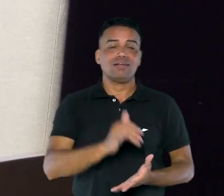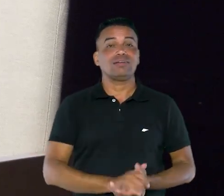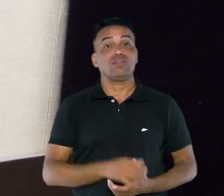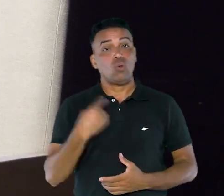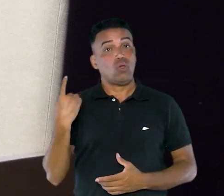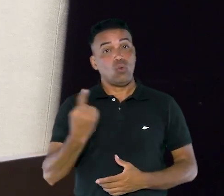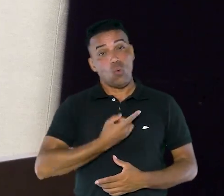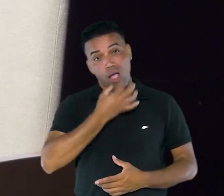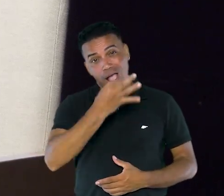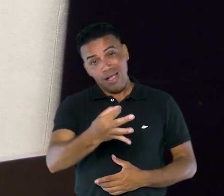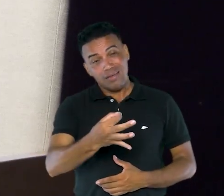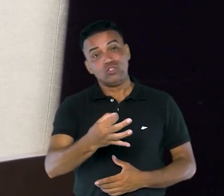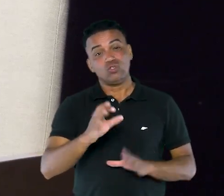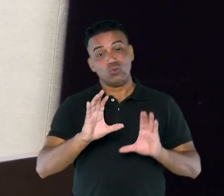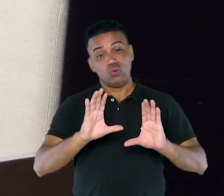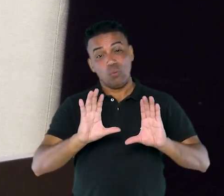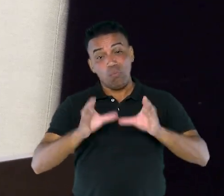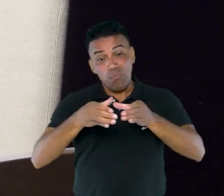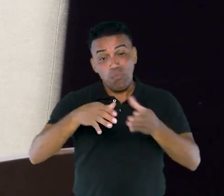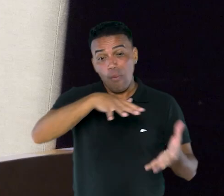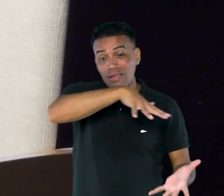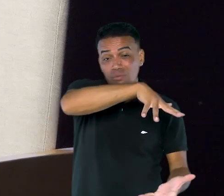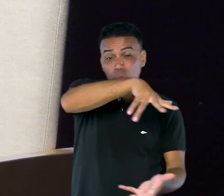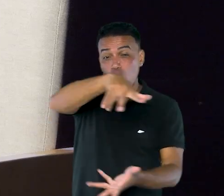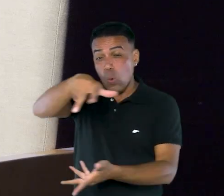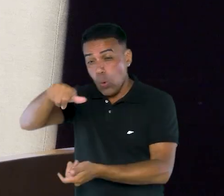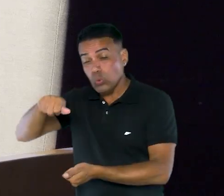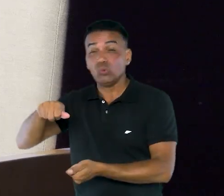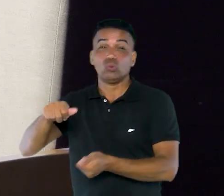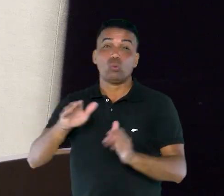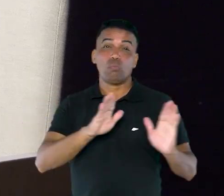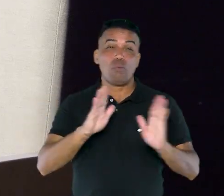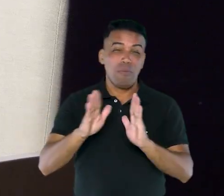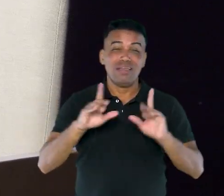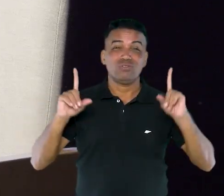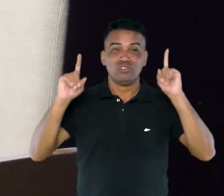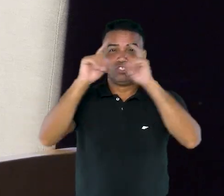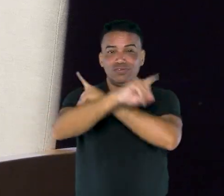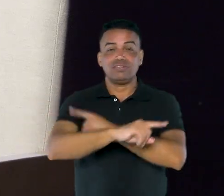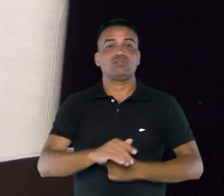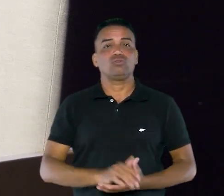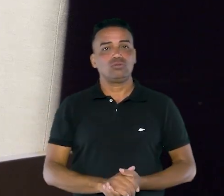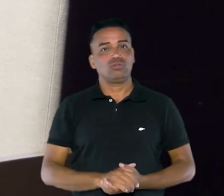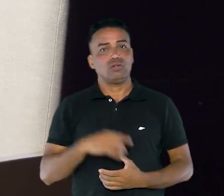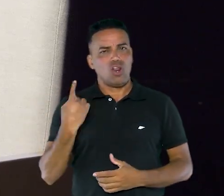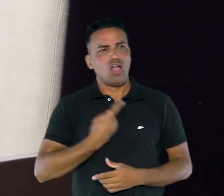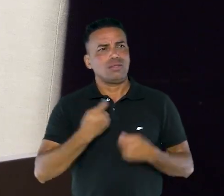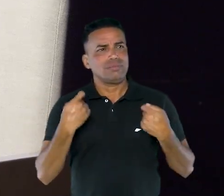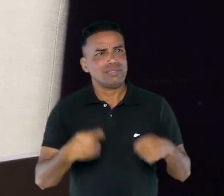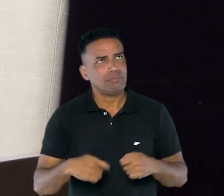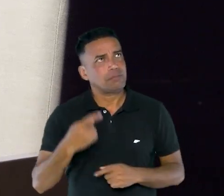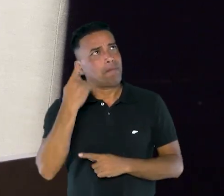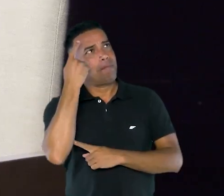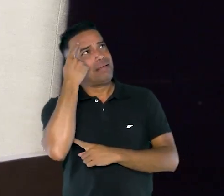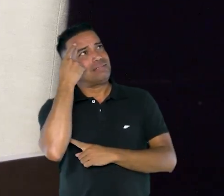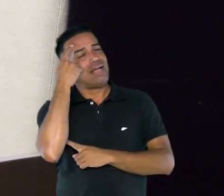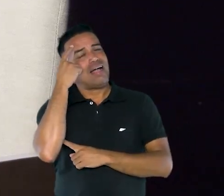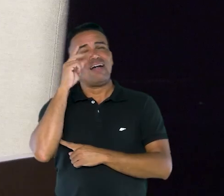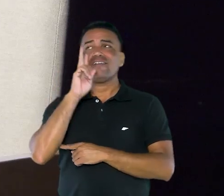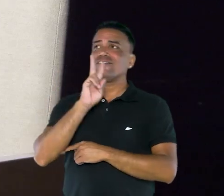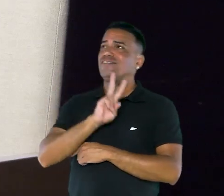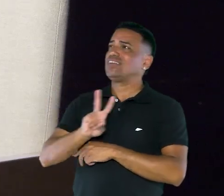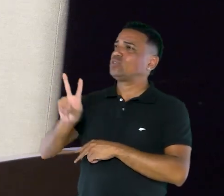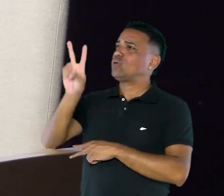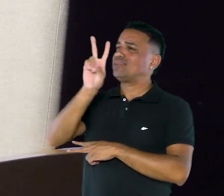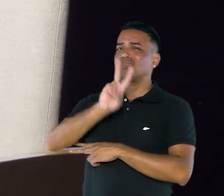gente está numa situação muito difícil e que a gente precisa começar a pensar e vislumbrar